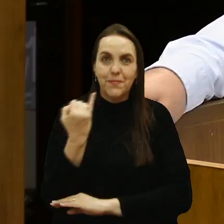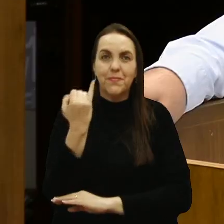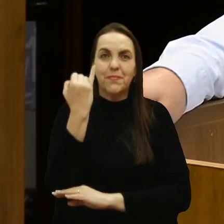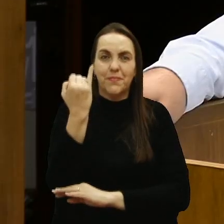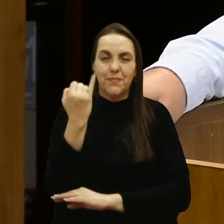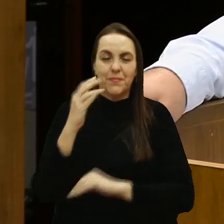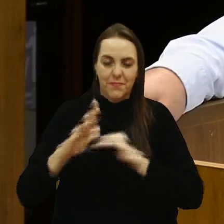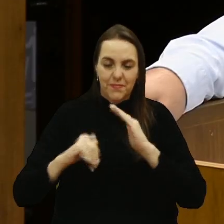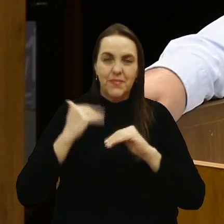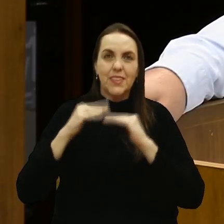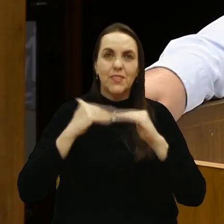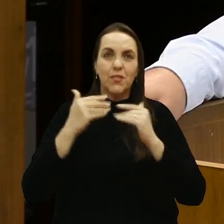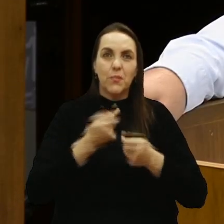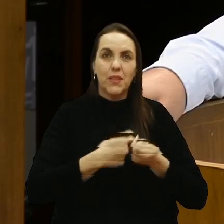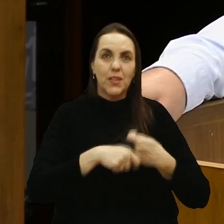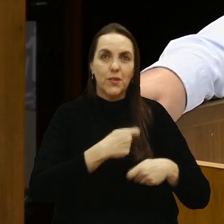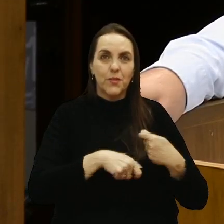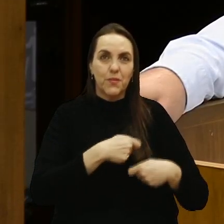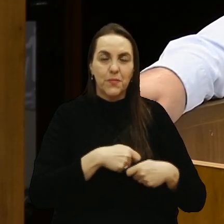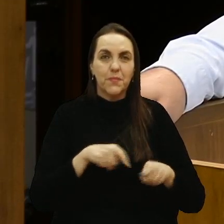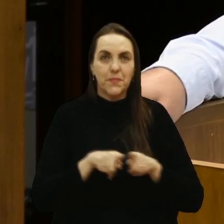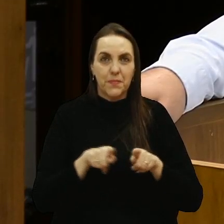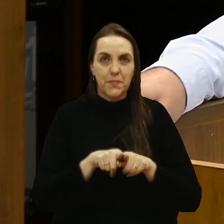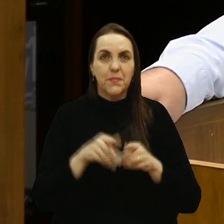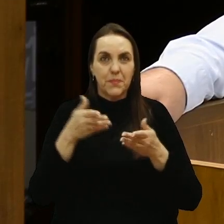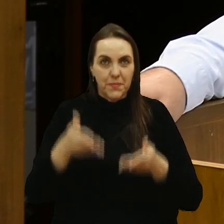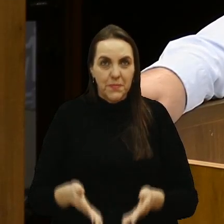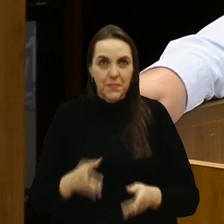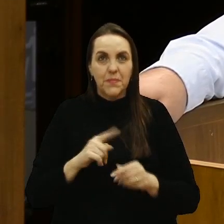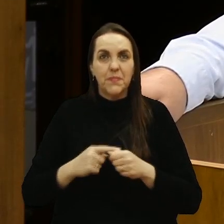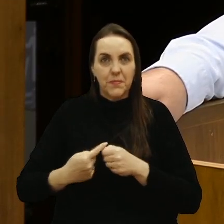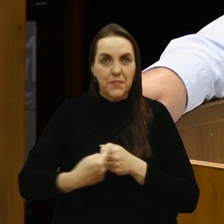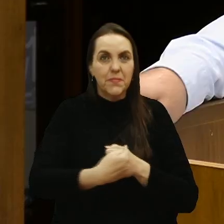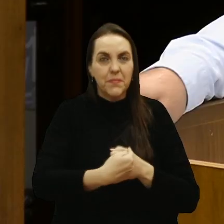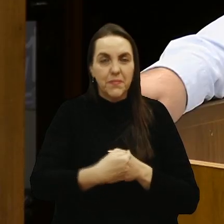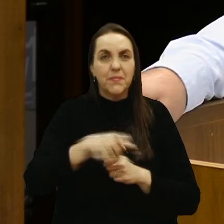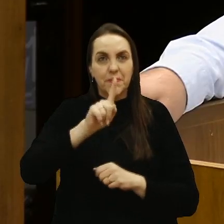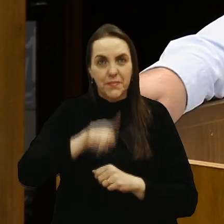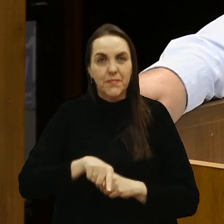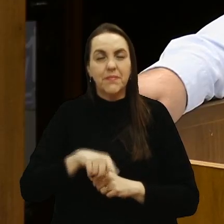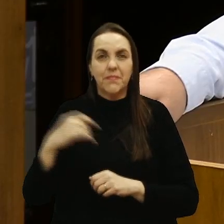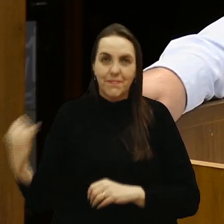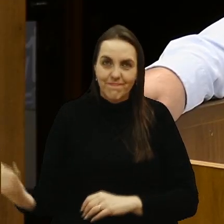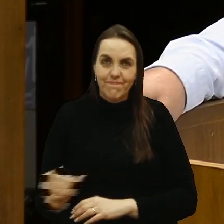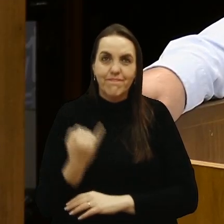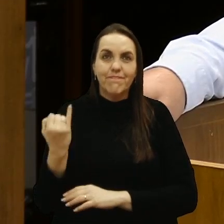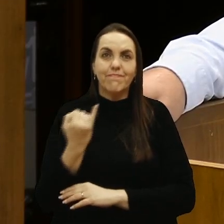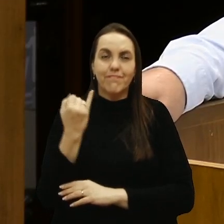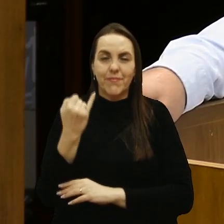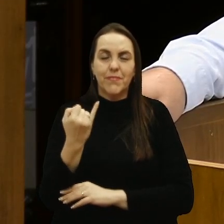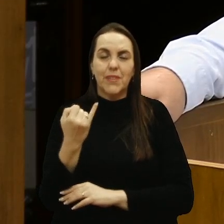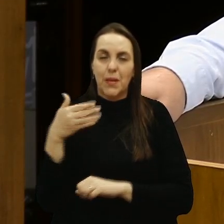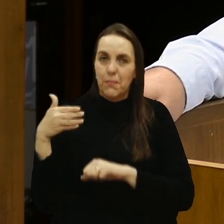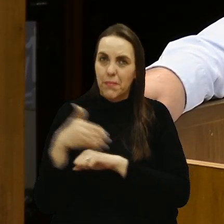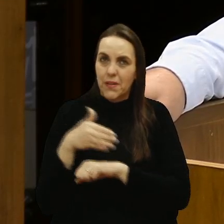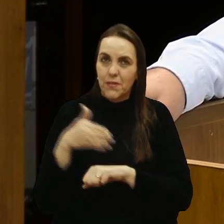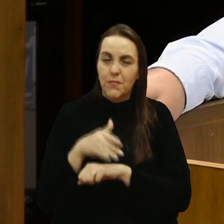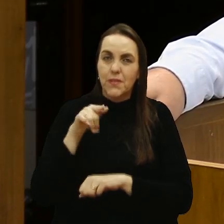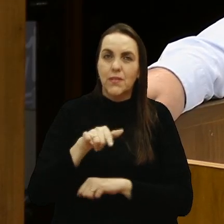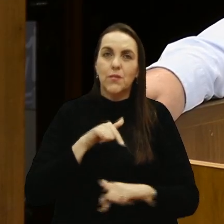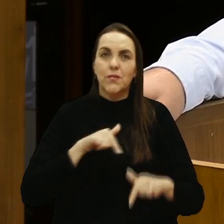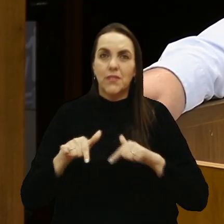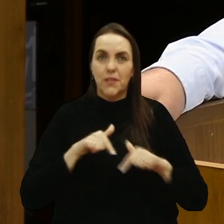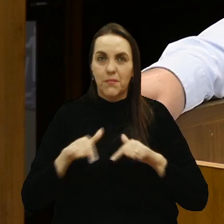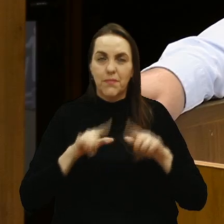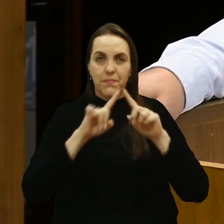o desenvolvimento econômico dessa cidade tem grande parcela do